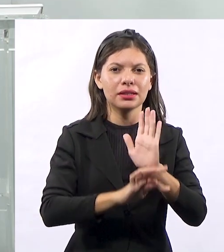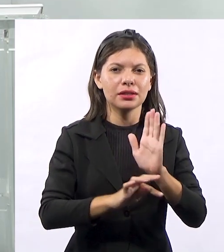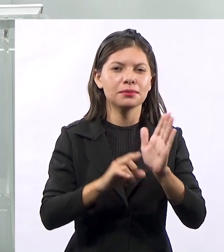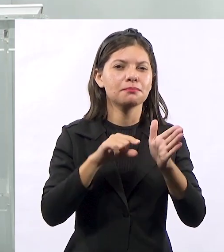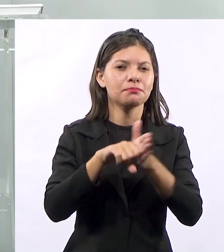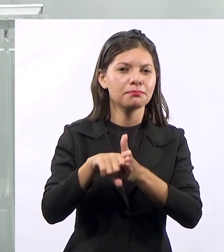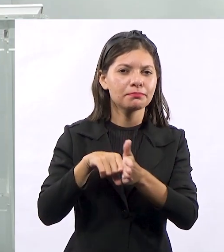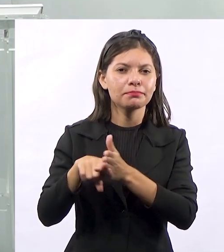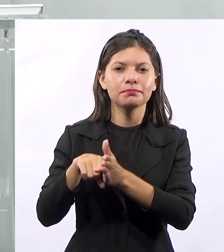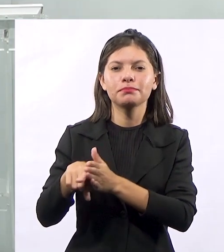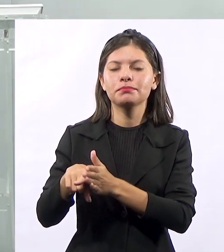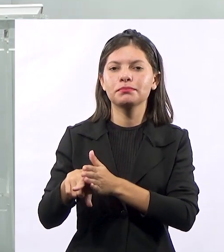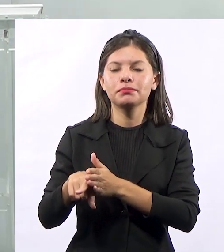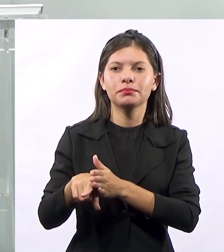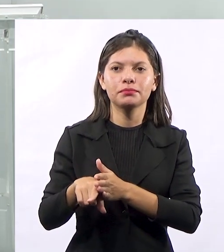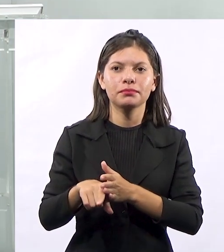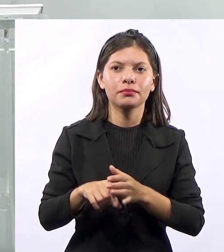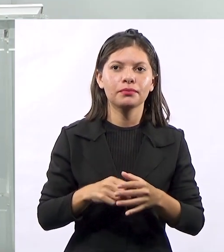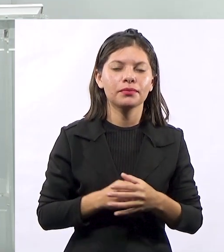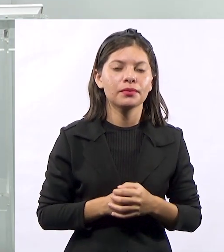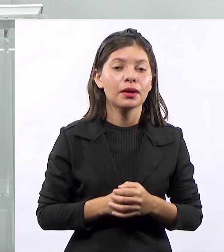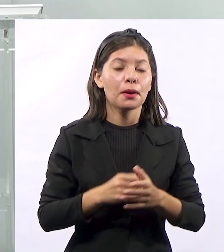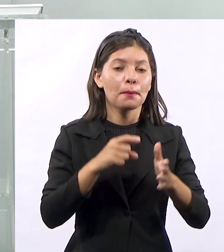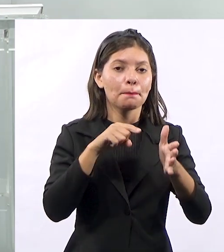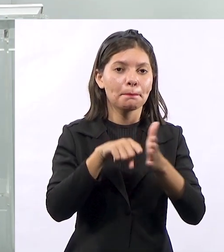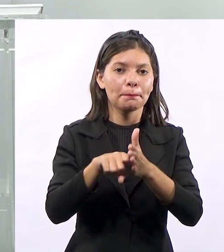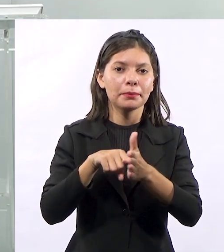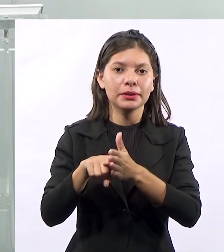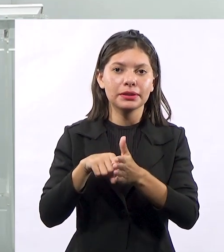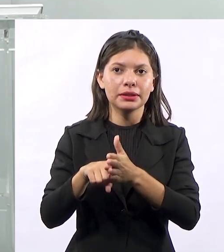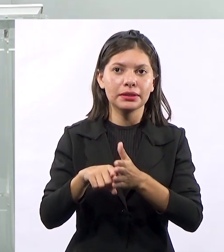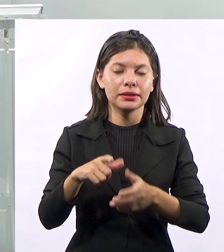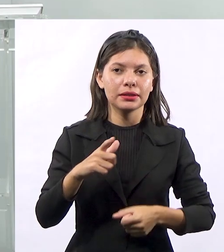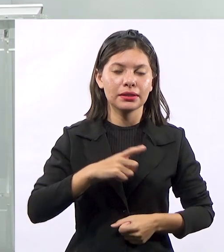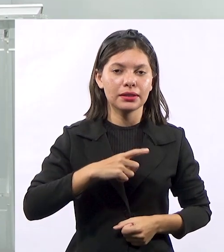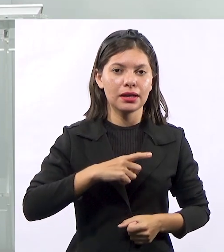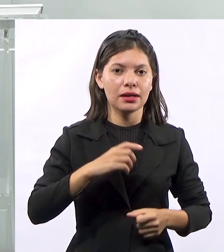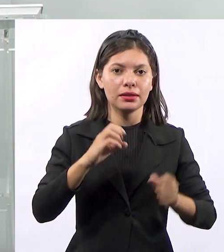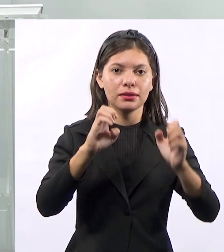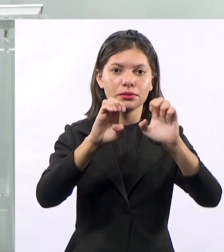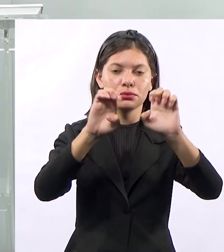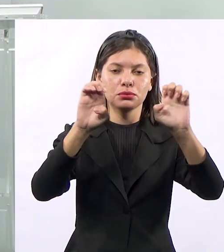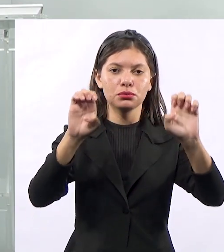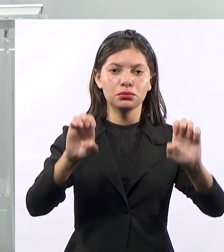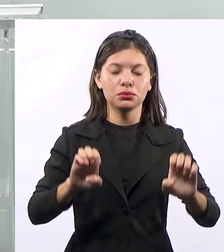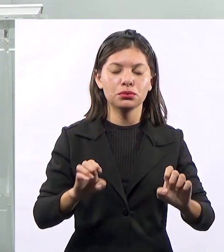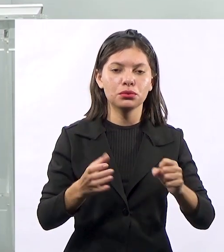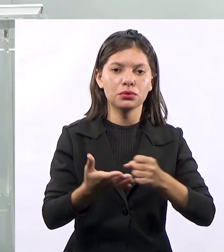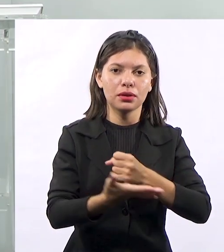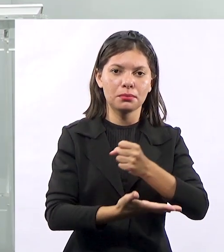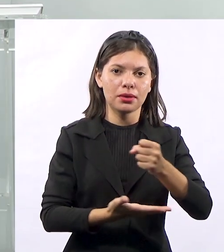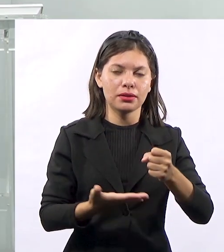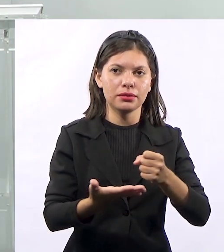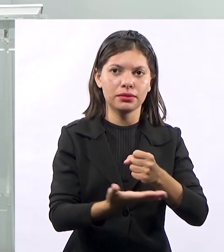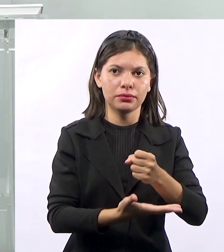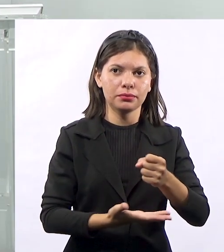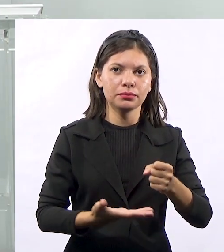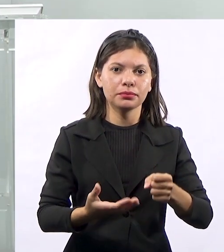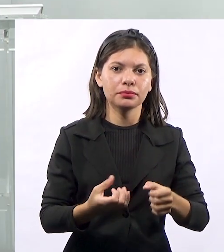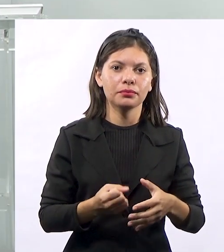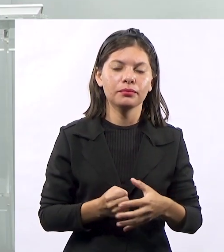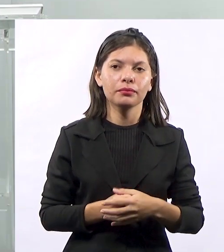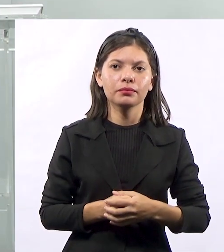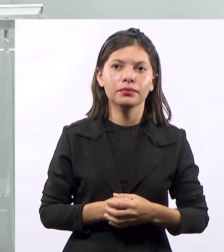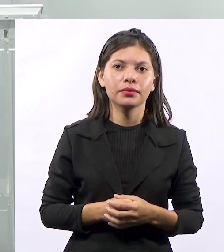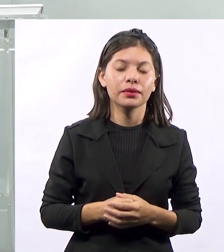decorre de uma pesquisa. Essa pesquisa, ela tem uma estrutura base. Essa